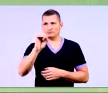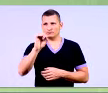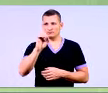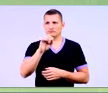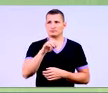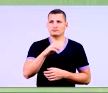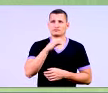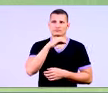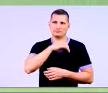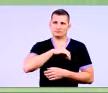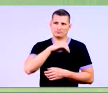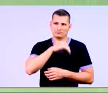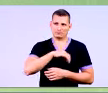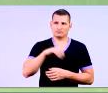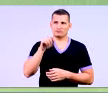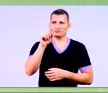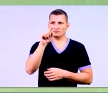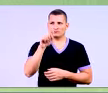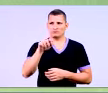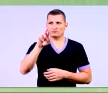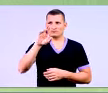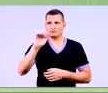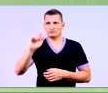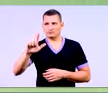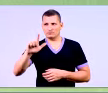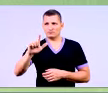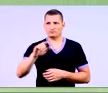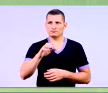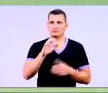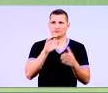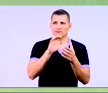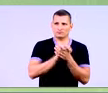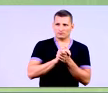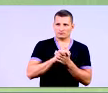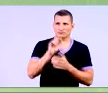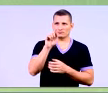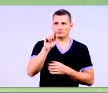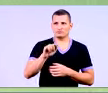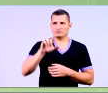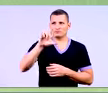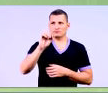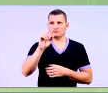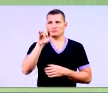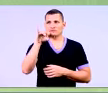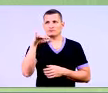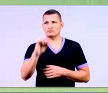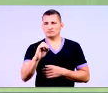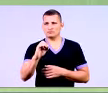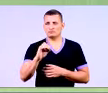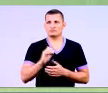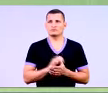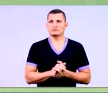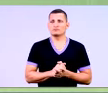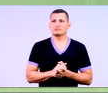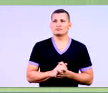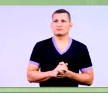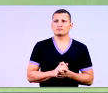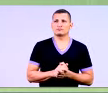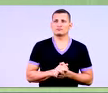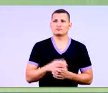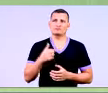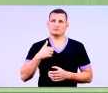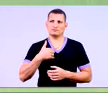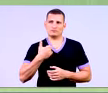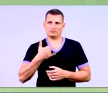salário do tipo real casado do tipo lógico seja a minha idade